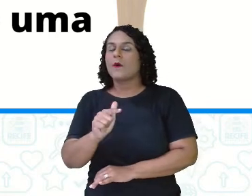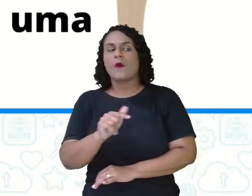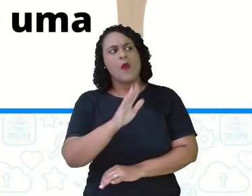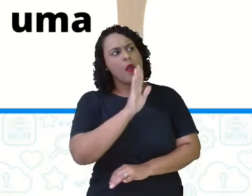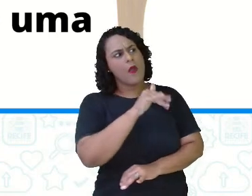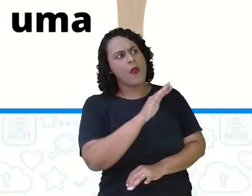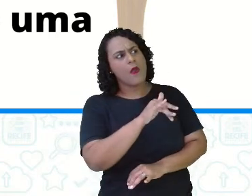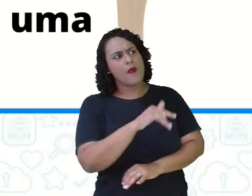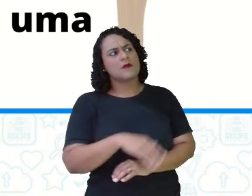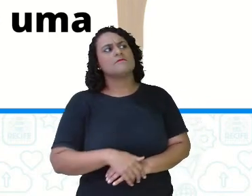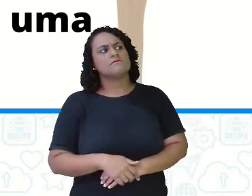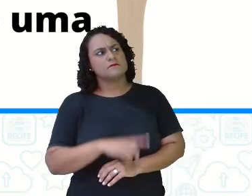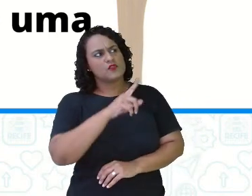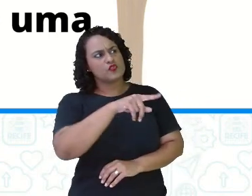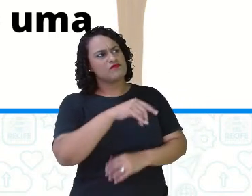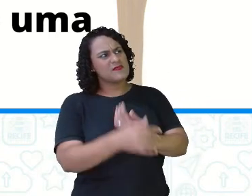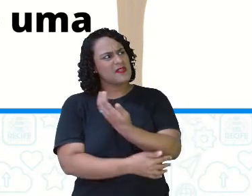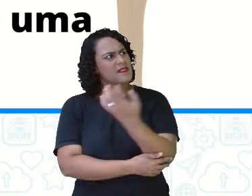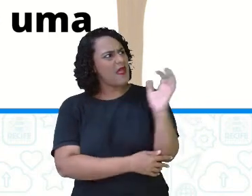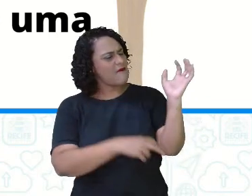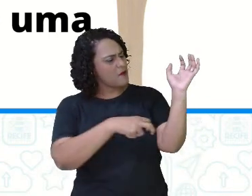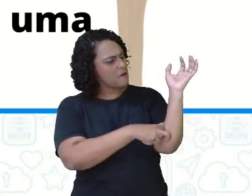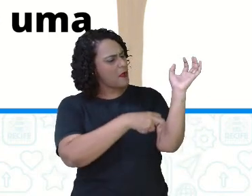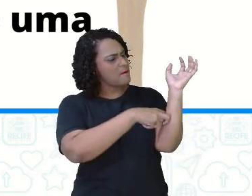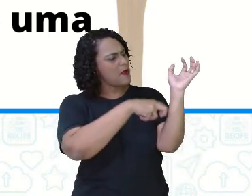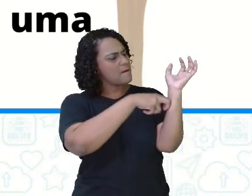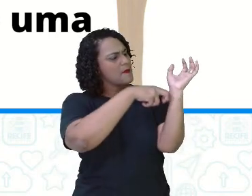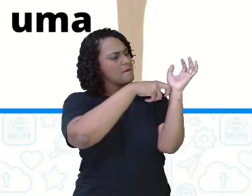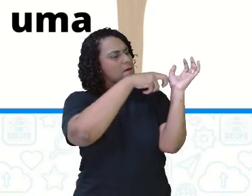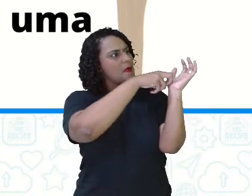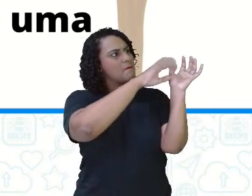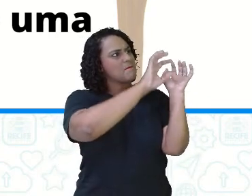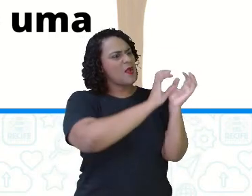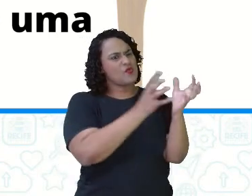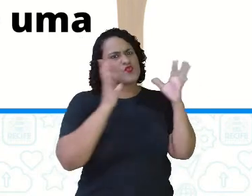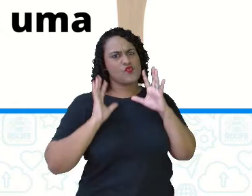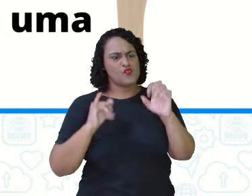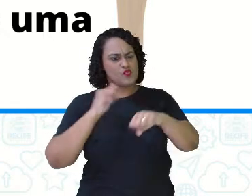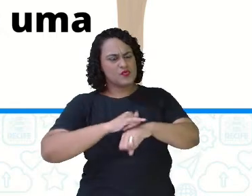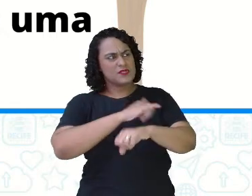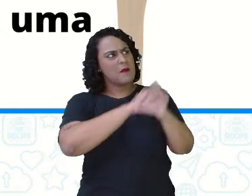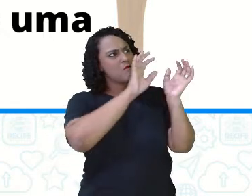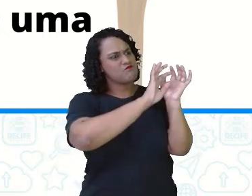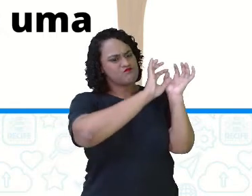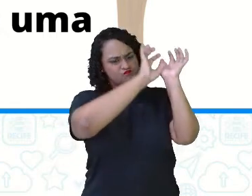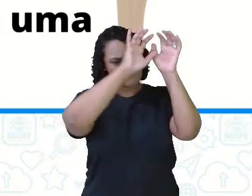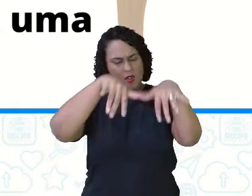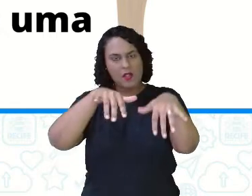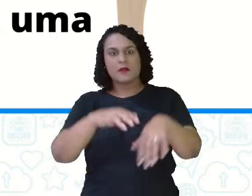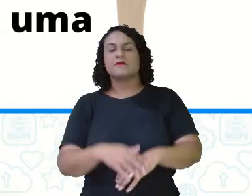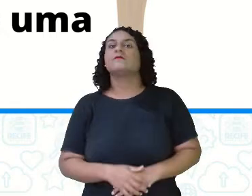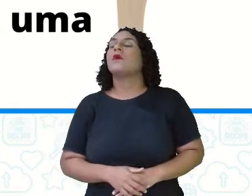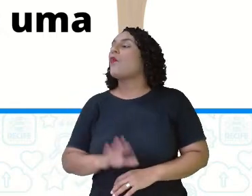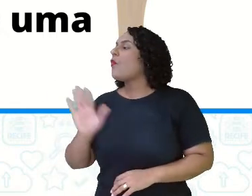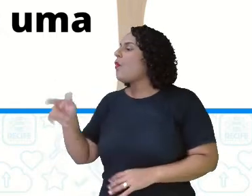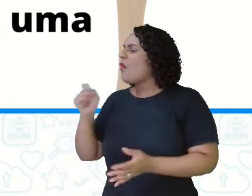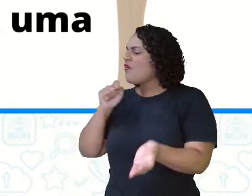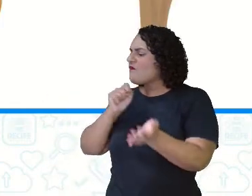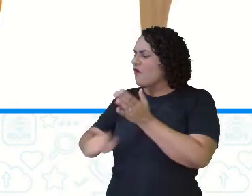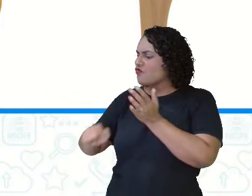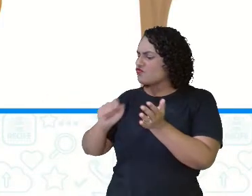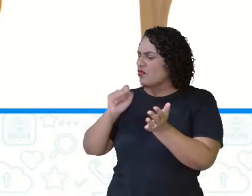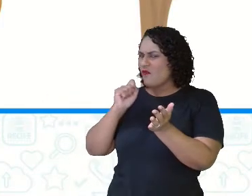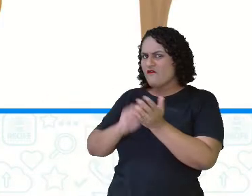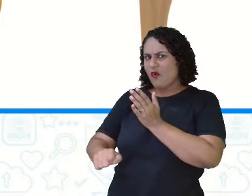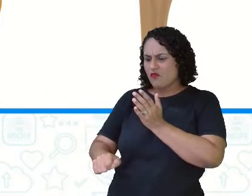deles: sobe na árvore e atira ele lá do alto. O outro: pega um fósforo e acende